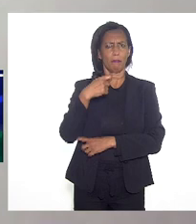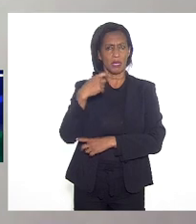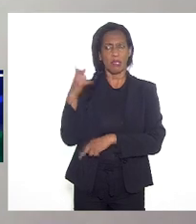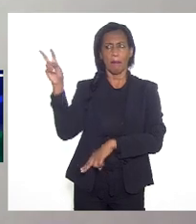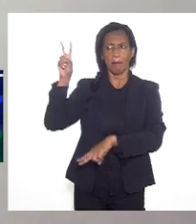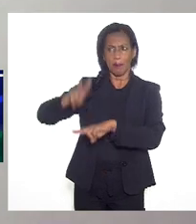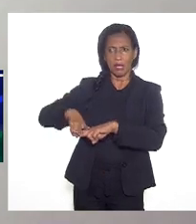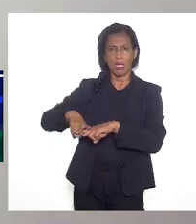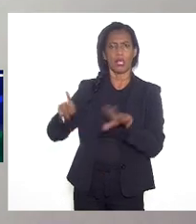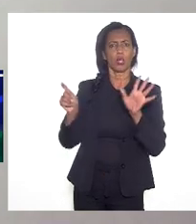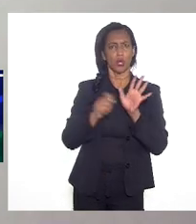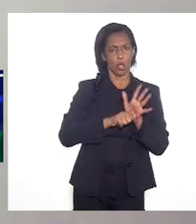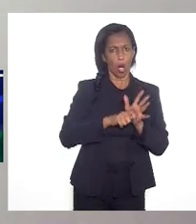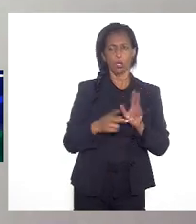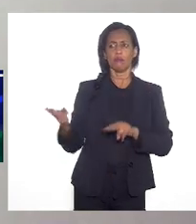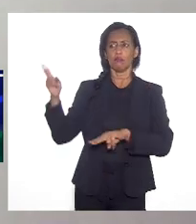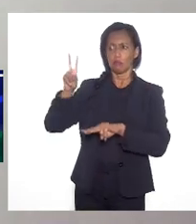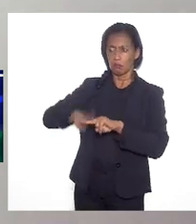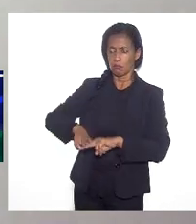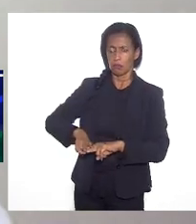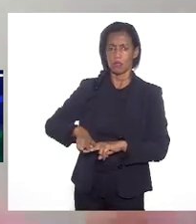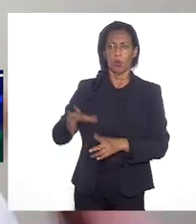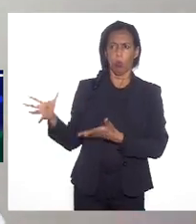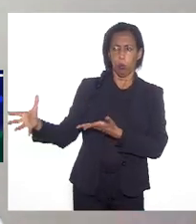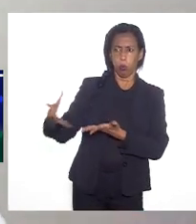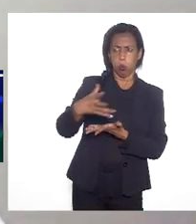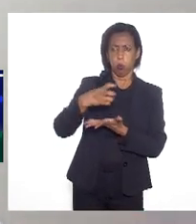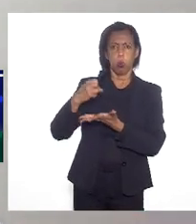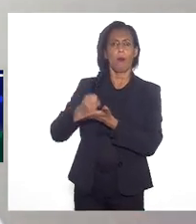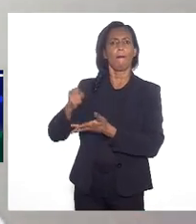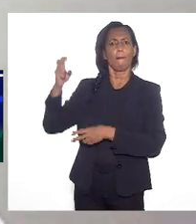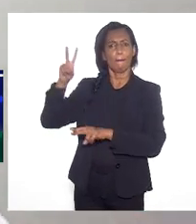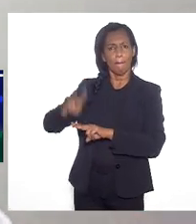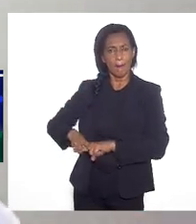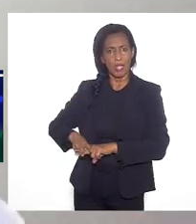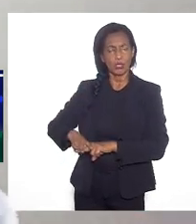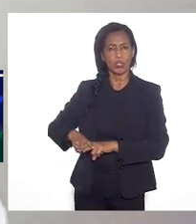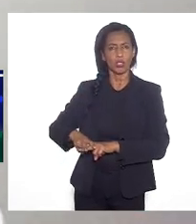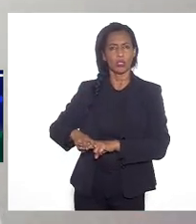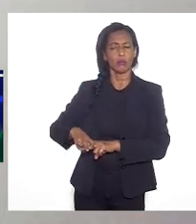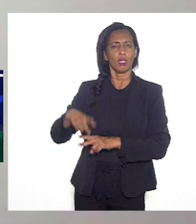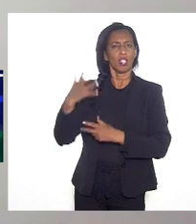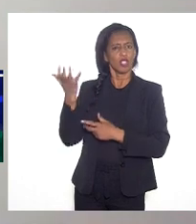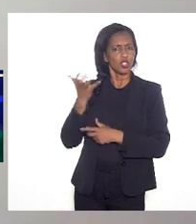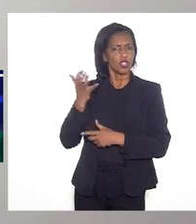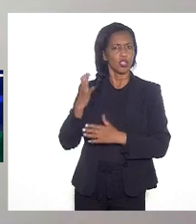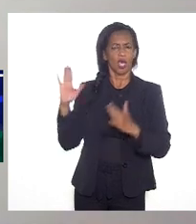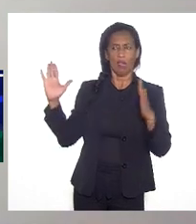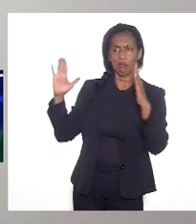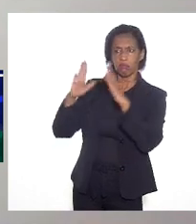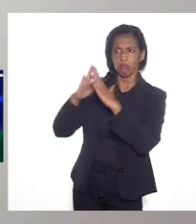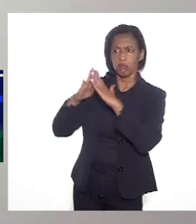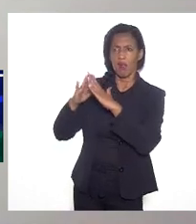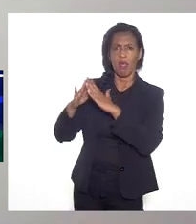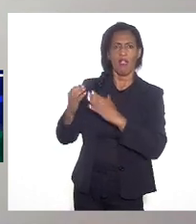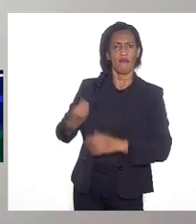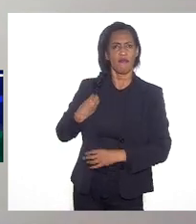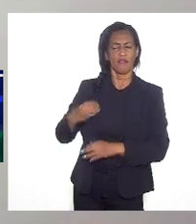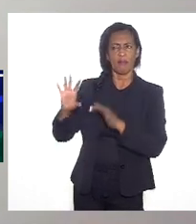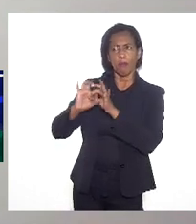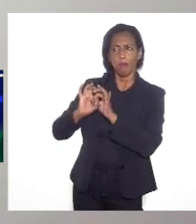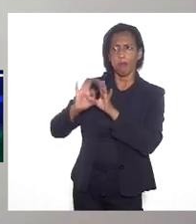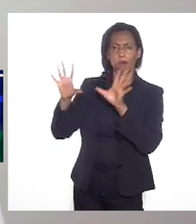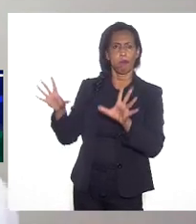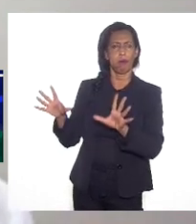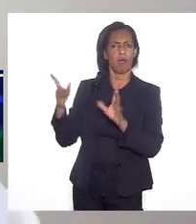drogas sejam apreendidas, a gente quer que essa rede criminal seja desmobilizada, a gente quer que o morador de favela possa viver em liberdade,